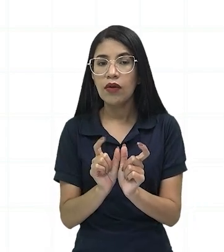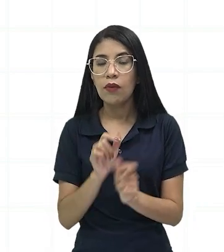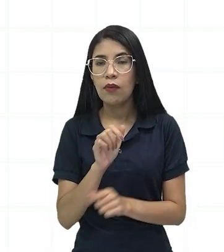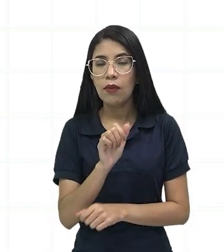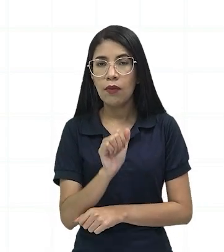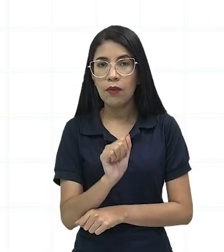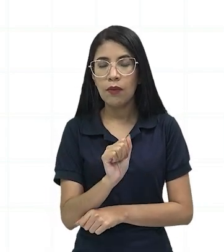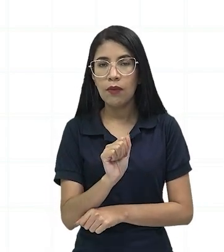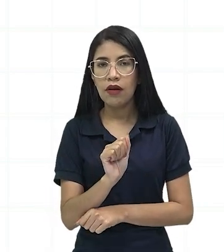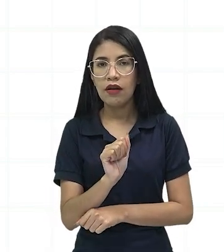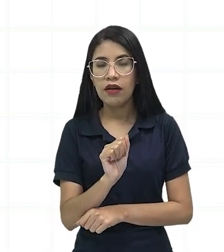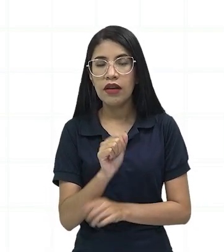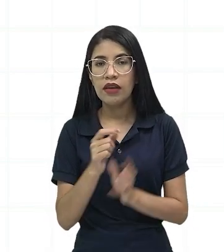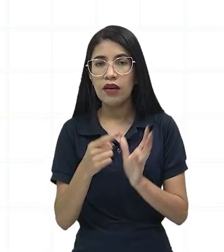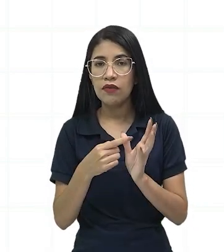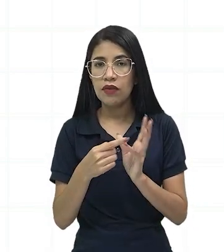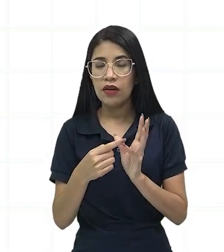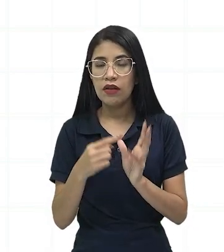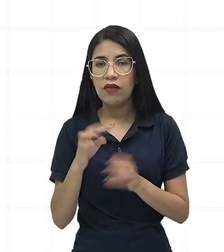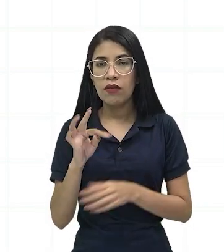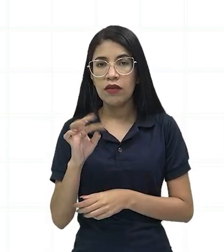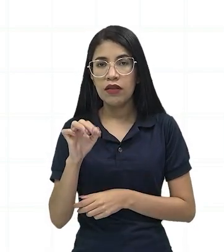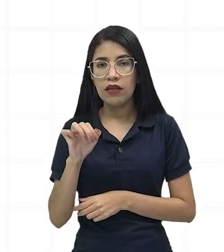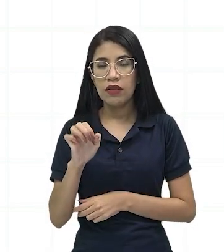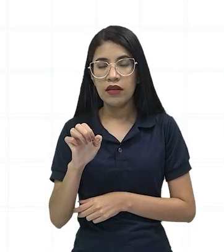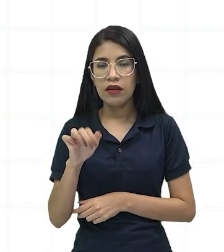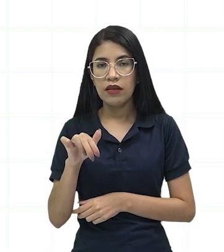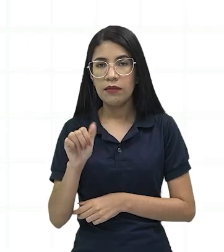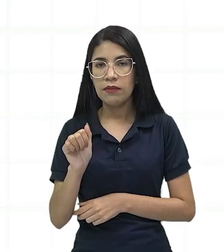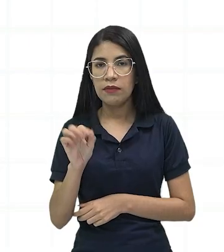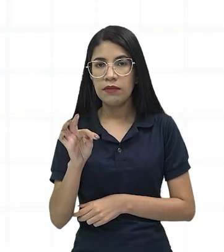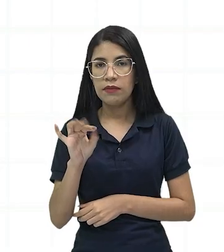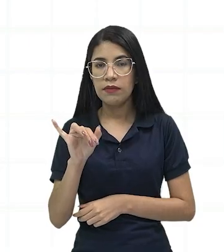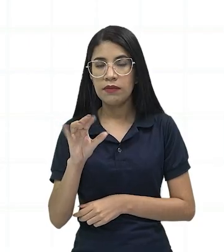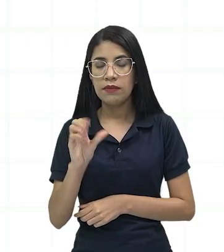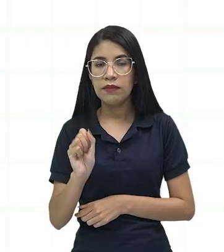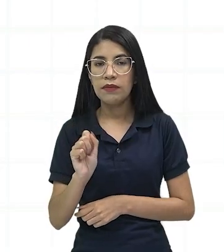tenho a minha vogal temática. E no finalzinho,